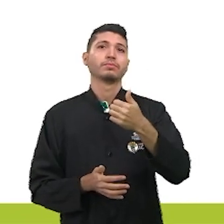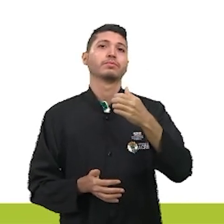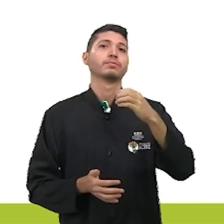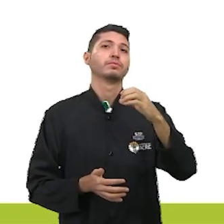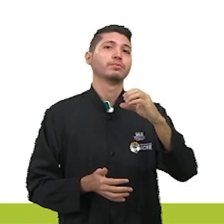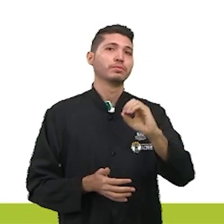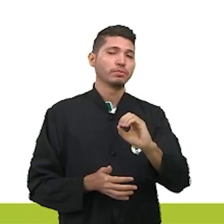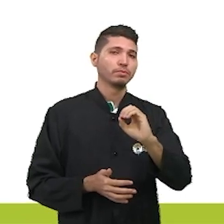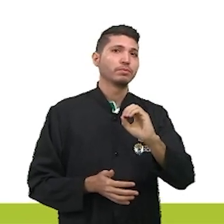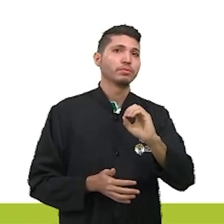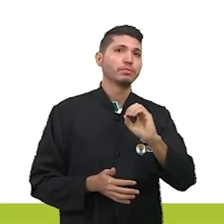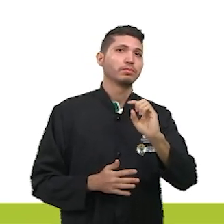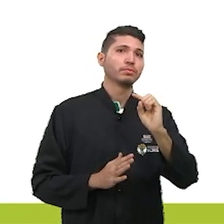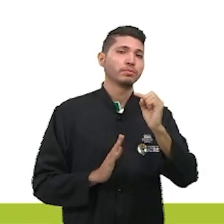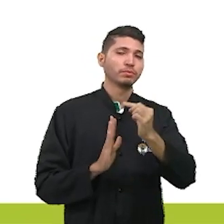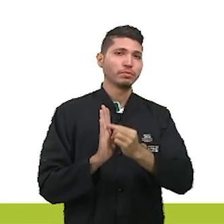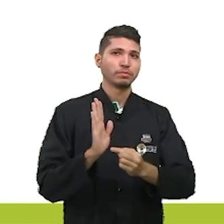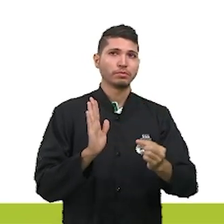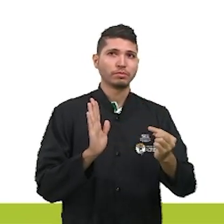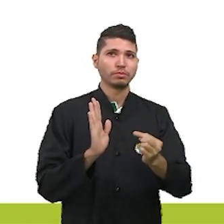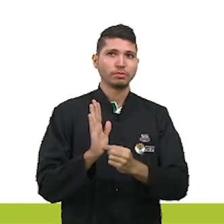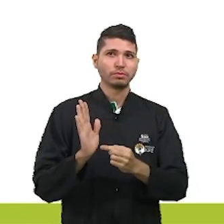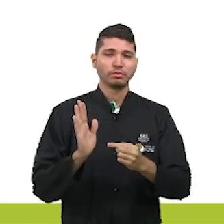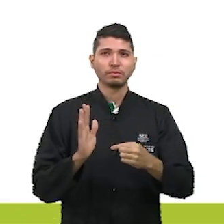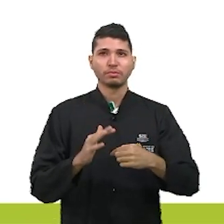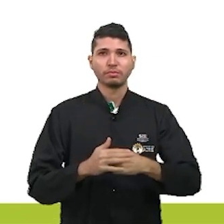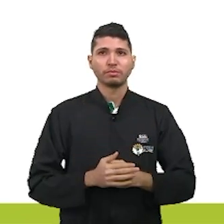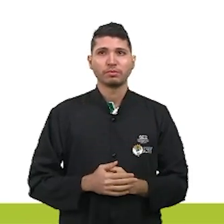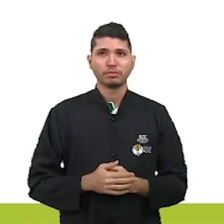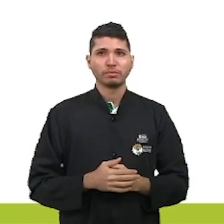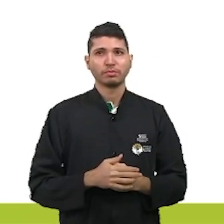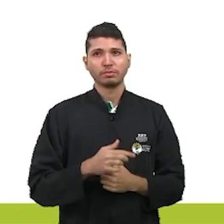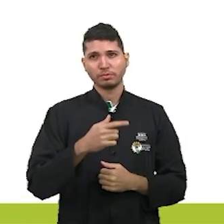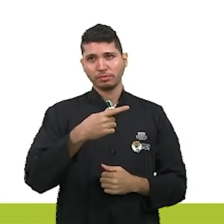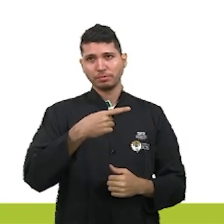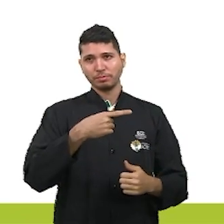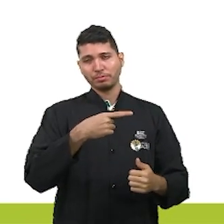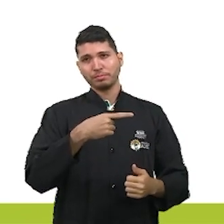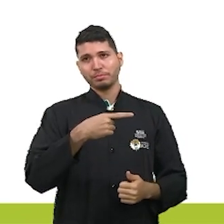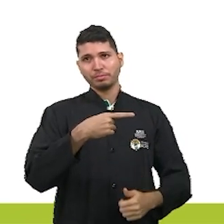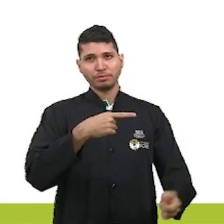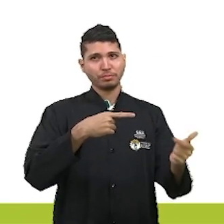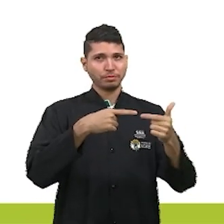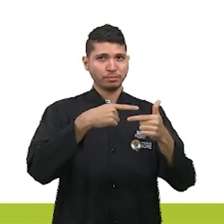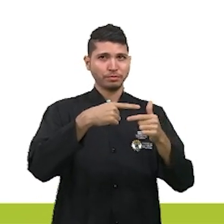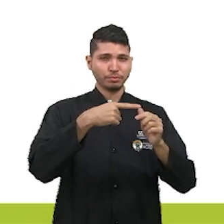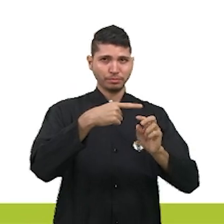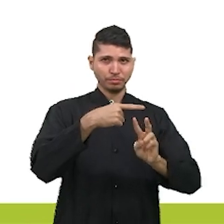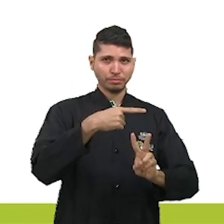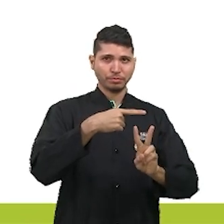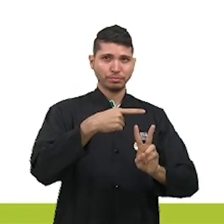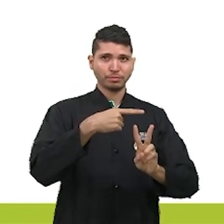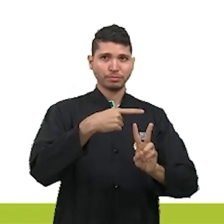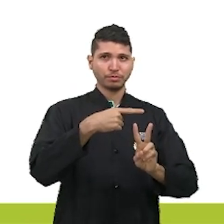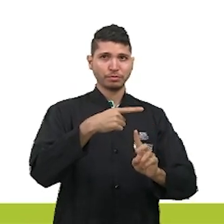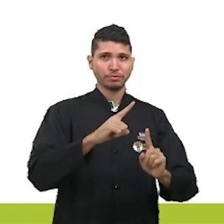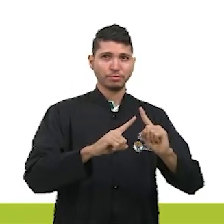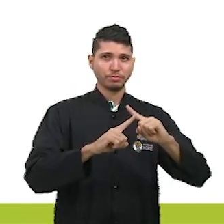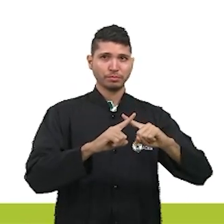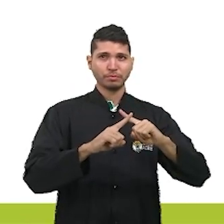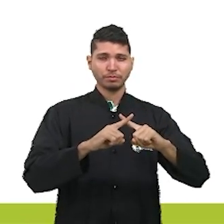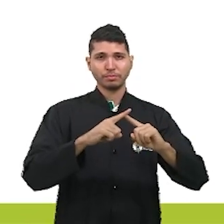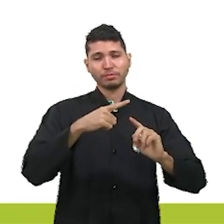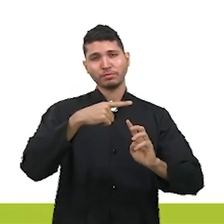dividido para C, tem 2C, 2 fatorial, vezes a quantidade de A's, 4